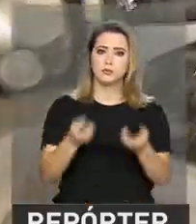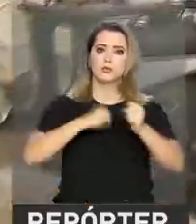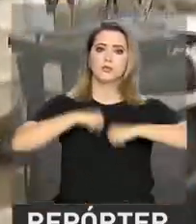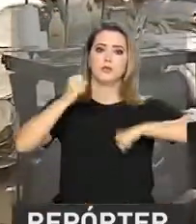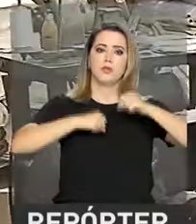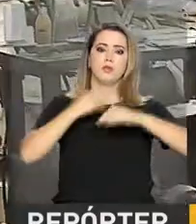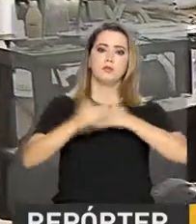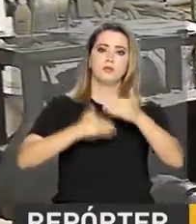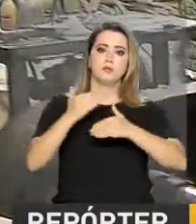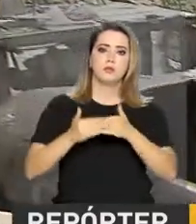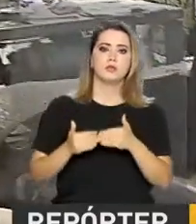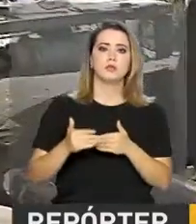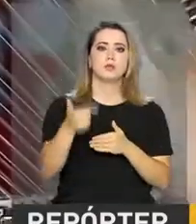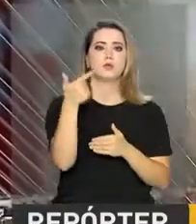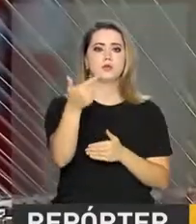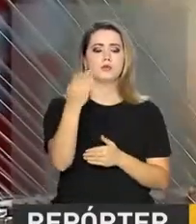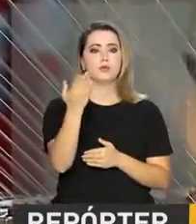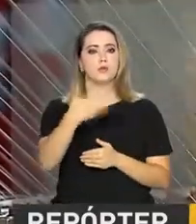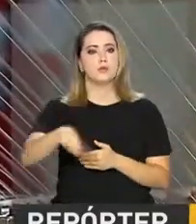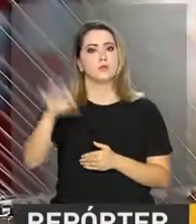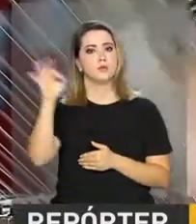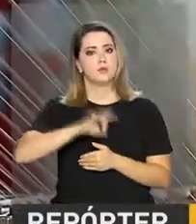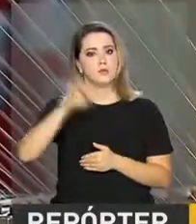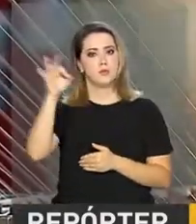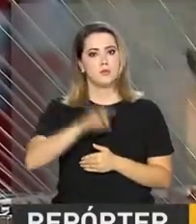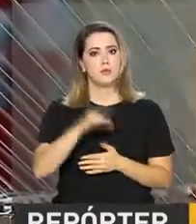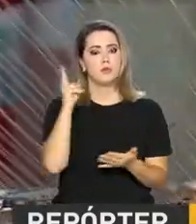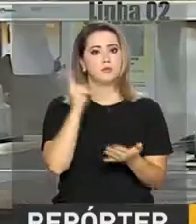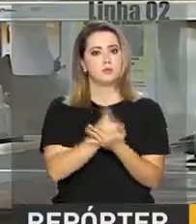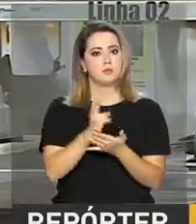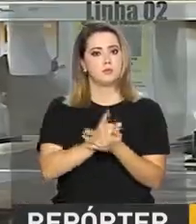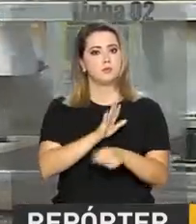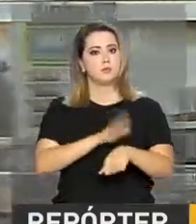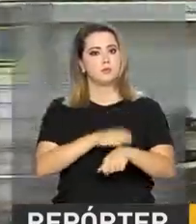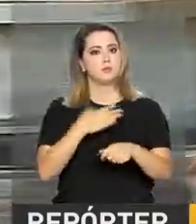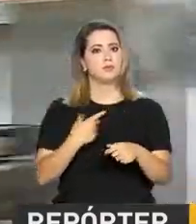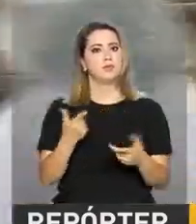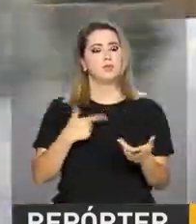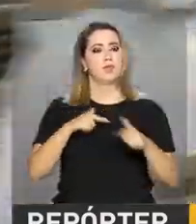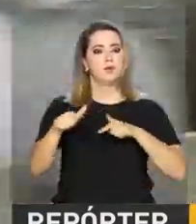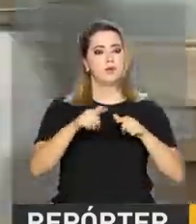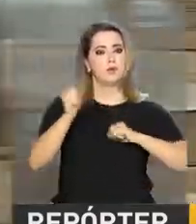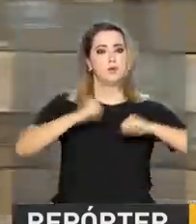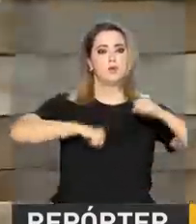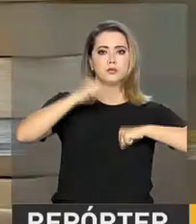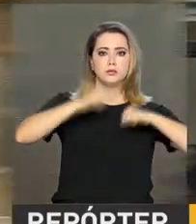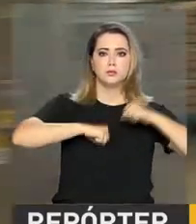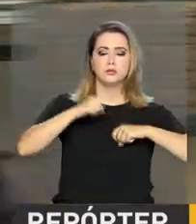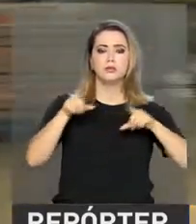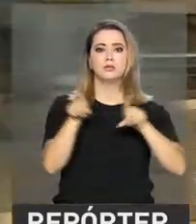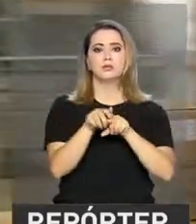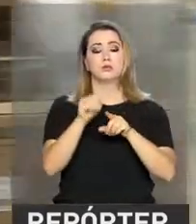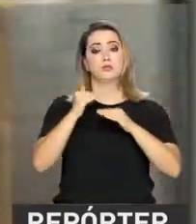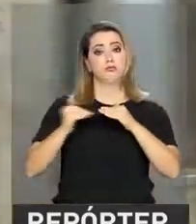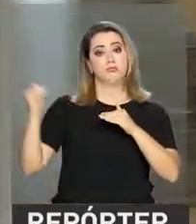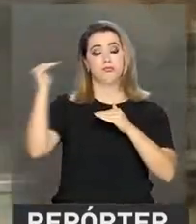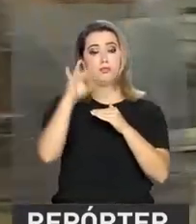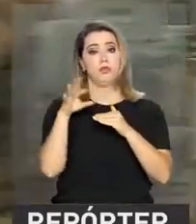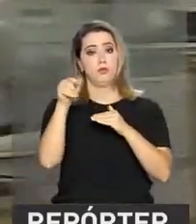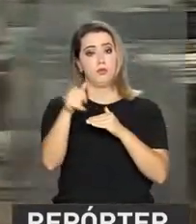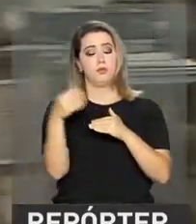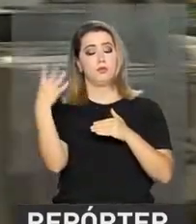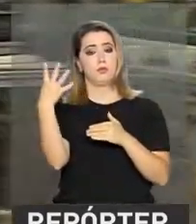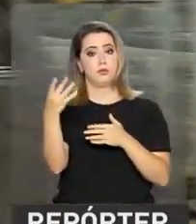avançou 2,5% em relação ao mesmo período do ano passado. A atividade industrial registrou alta em todas